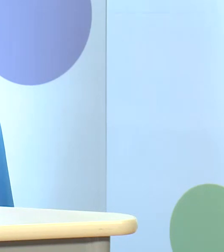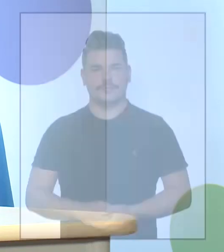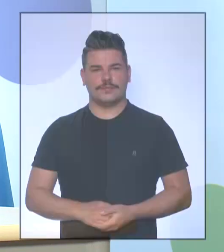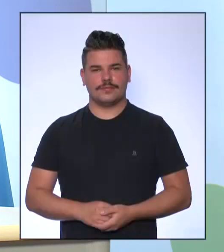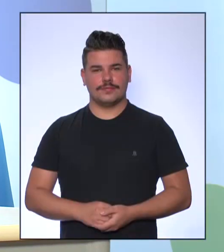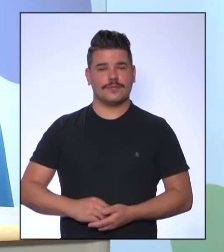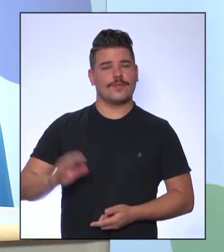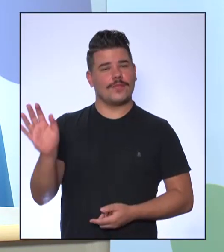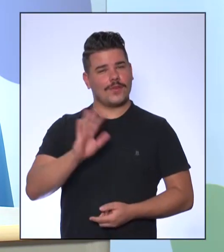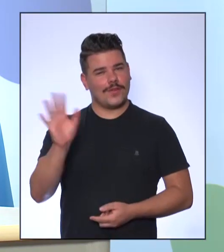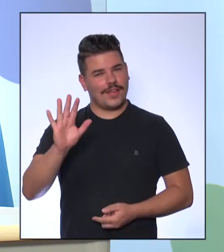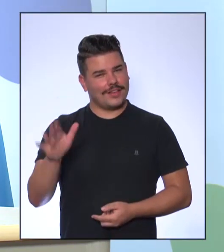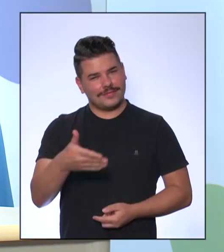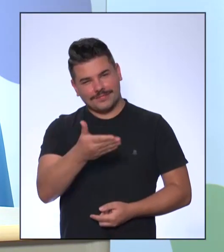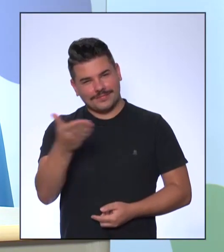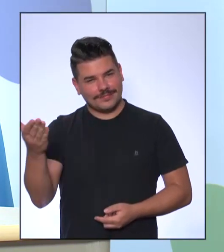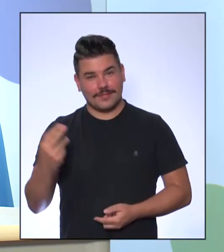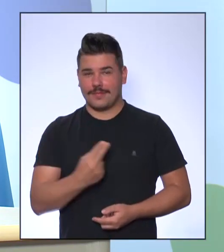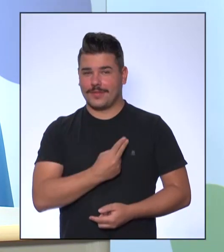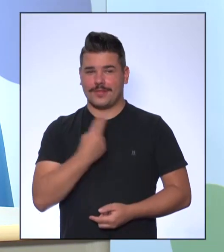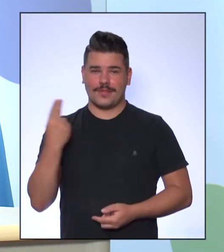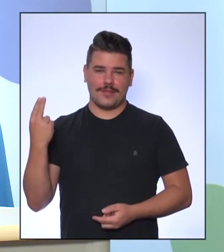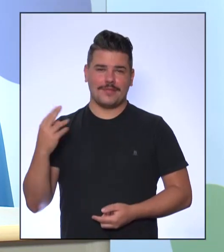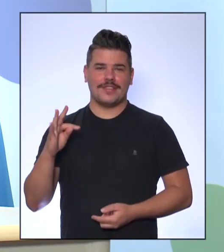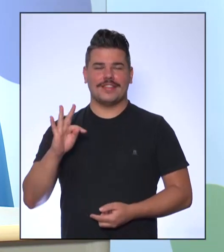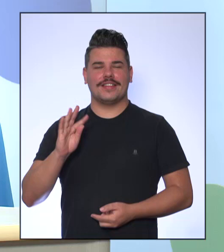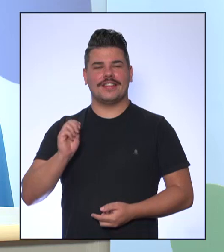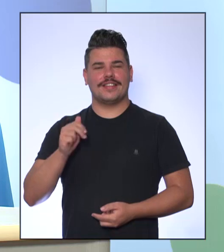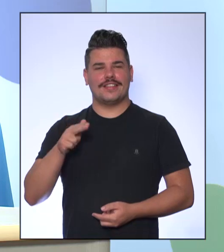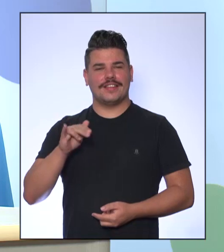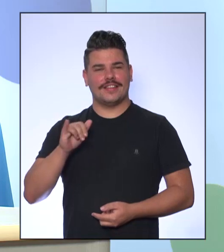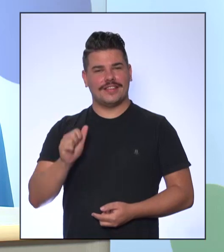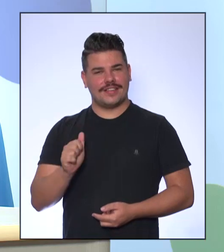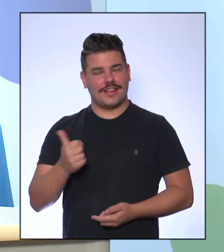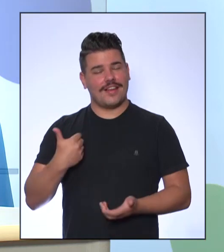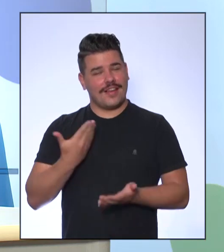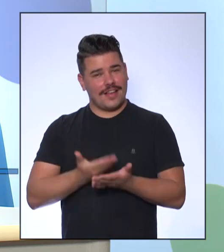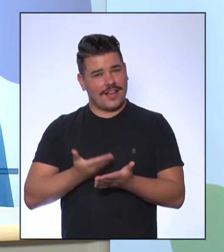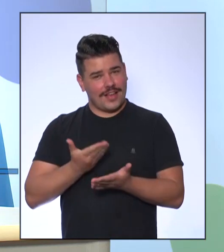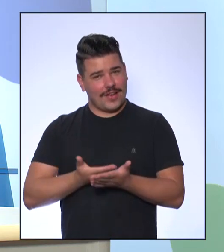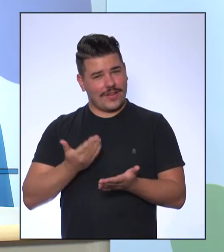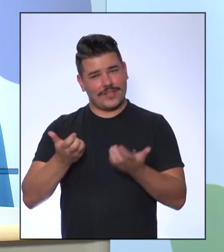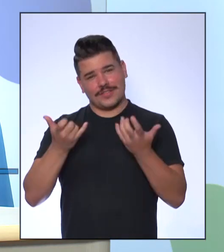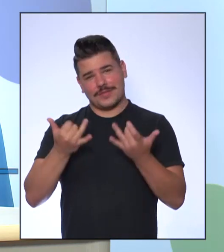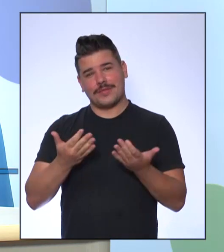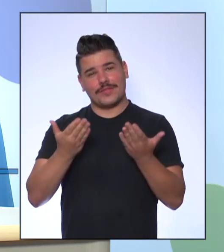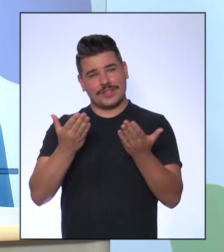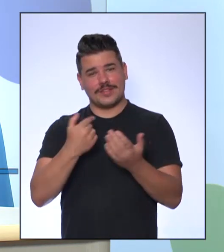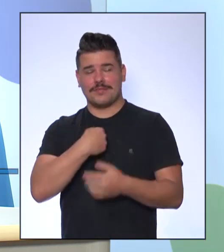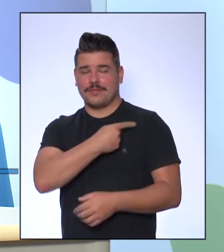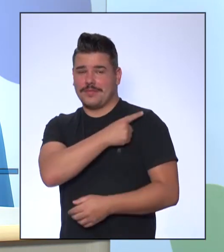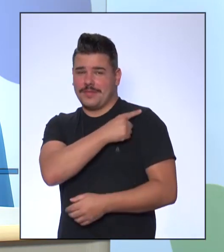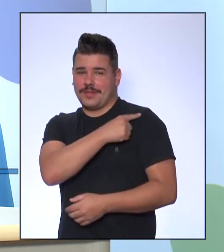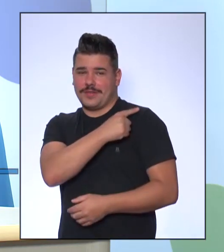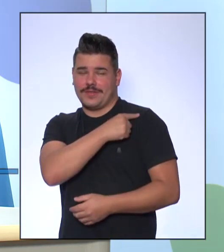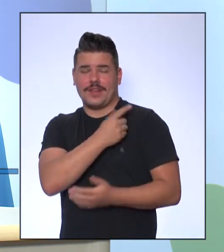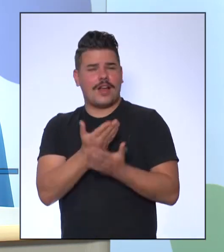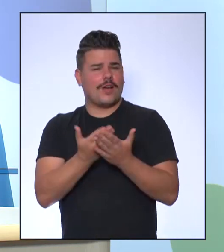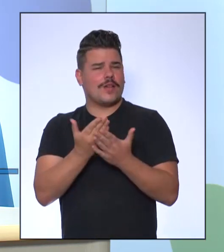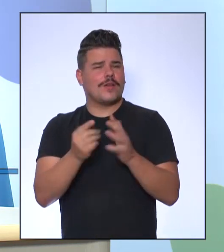Olá a todos, meu nome é Tânia e eu vou ministrar esta primeira aula de filosofia para a primeira série do ensino